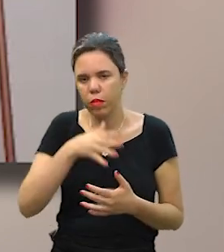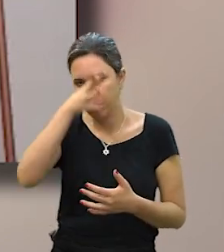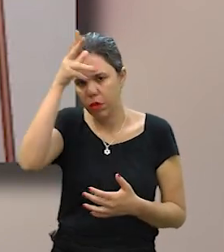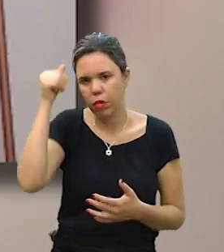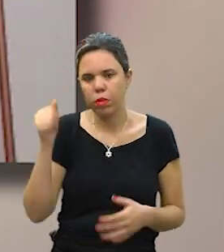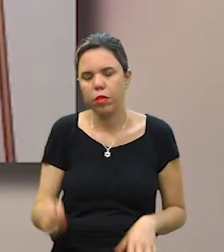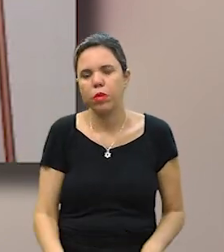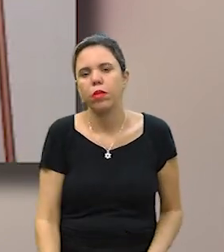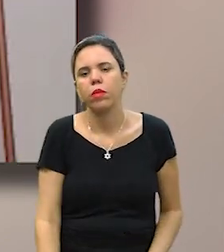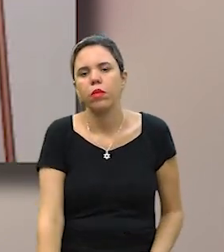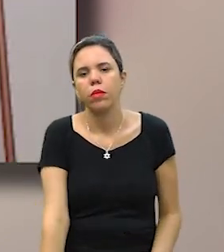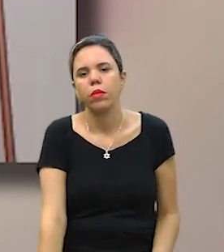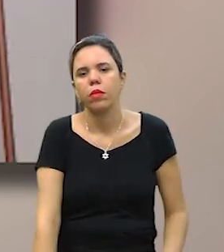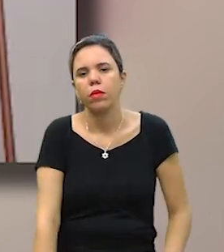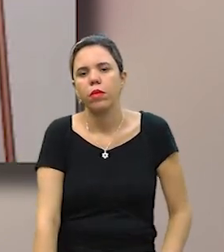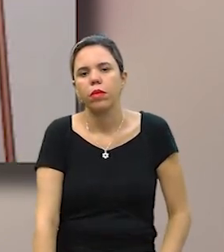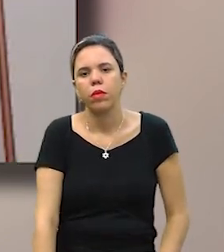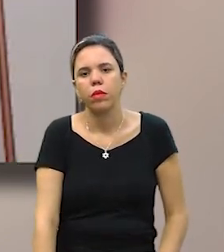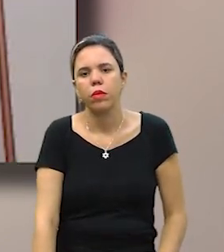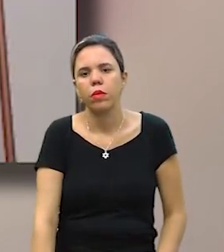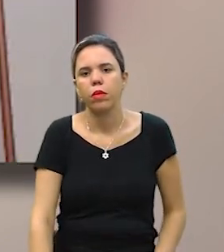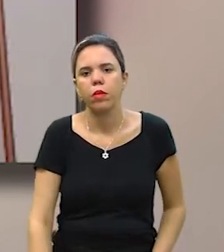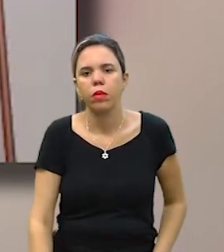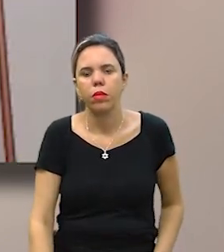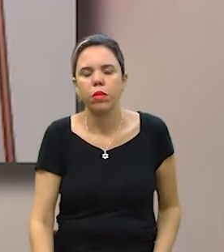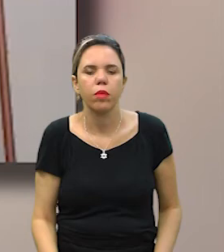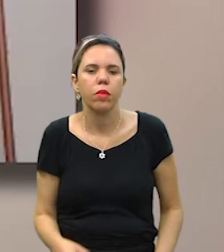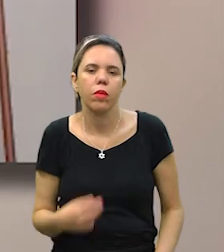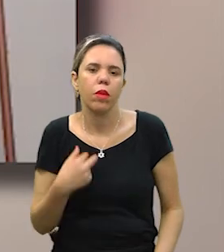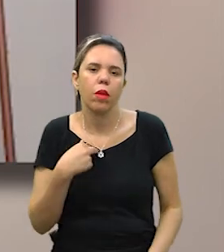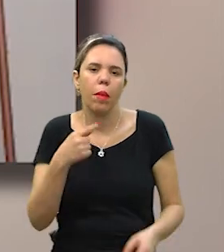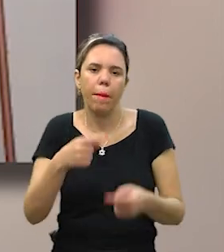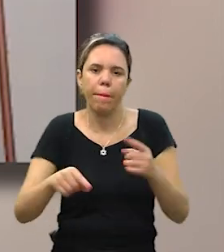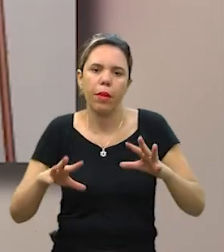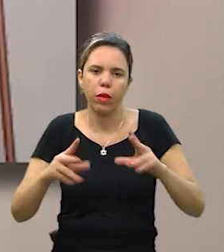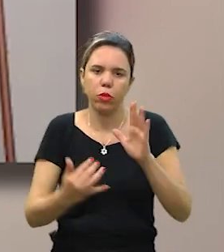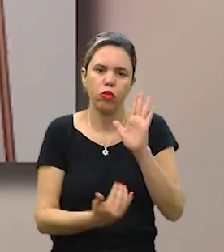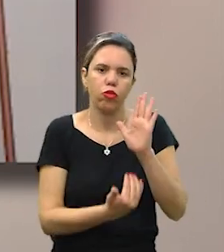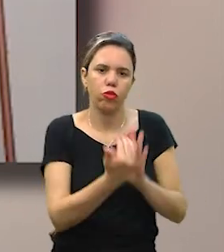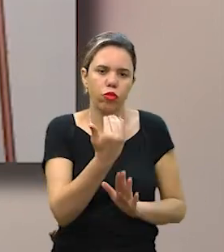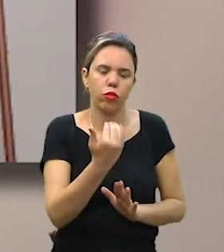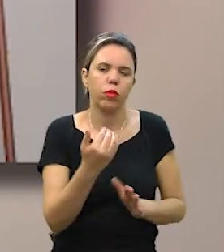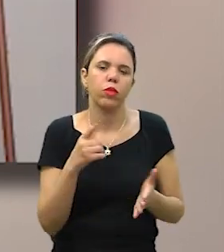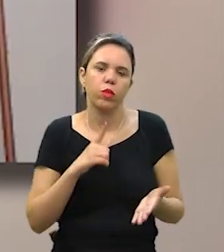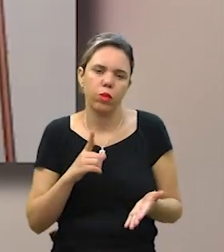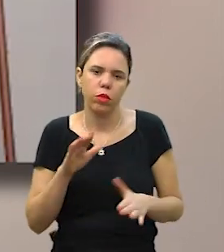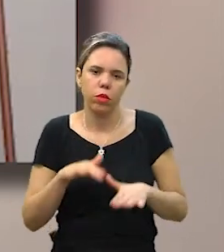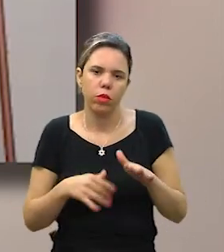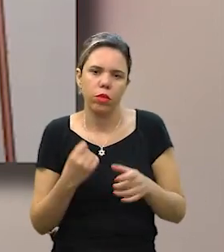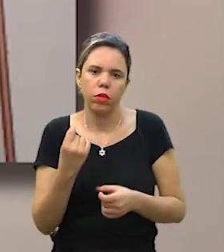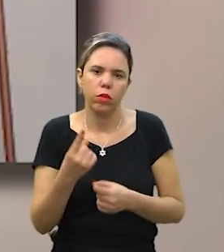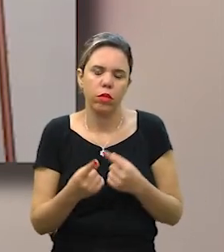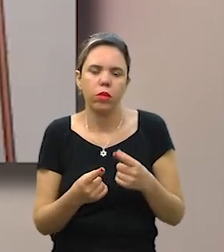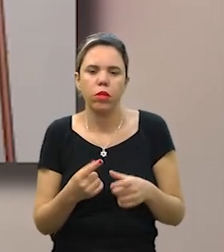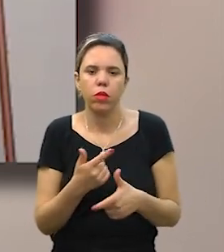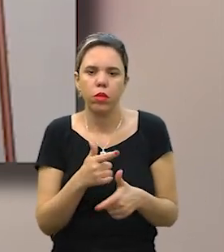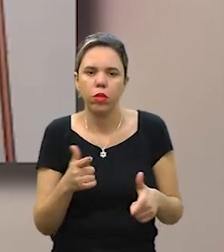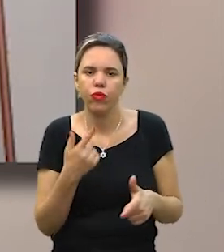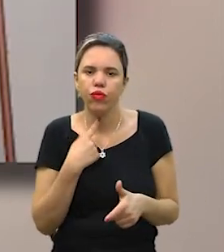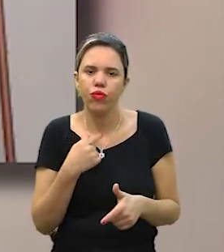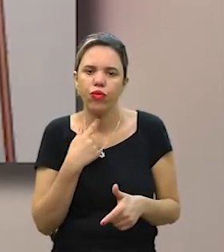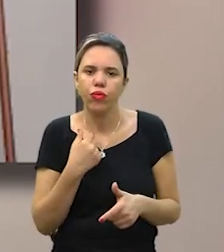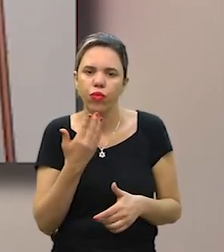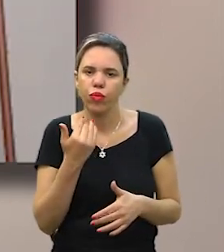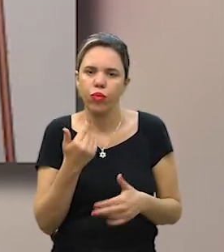o refrigerante. A gente não tem que ser radical, os excessos eles também têm que existir, né? Quem não